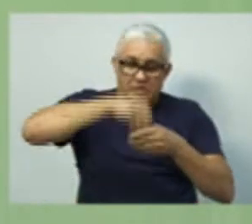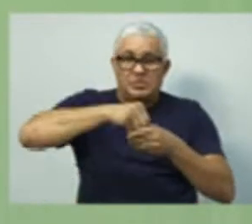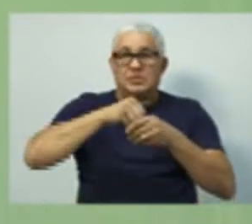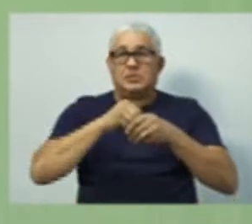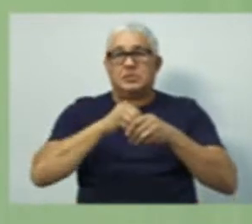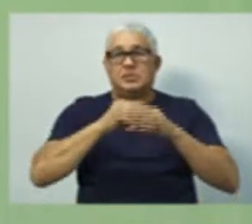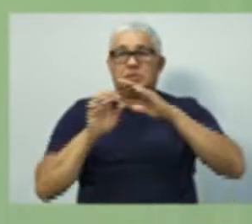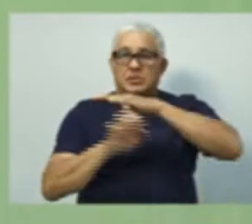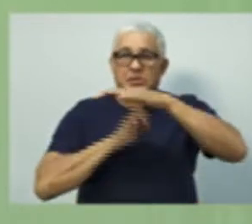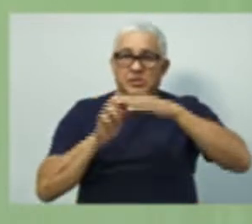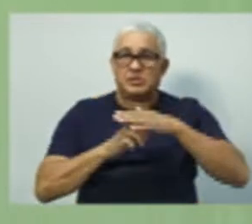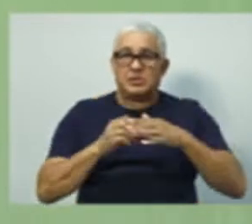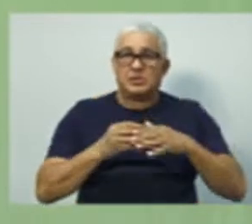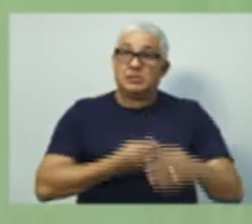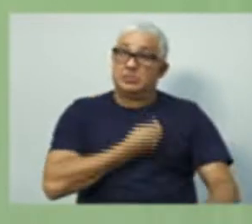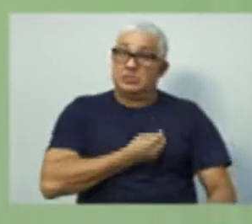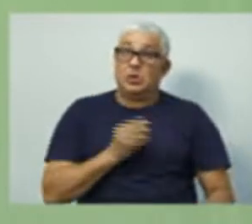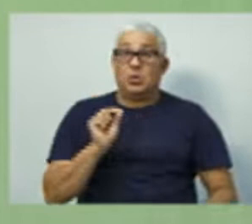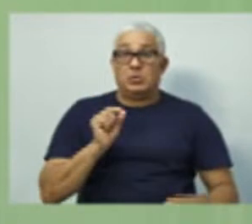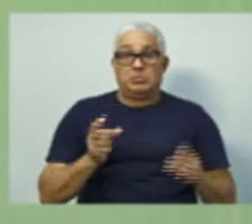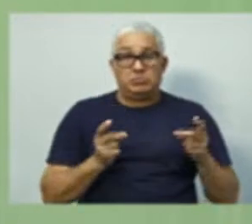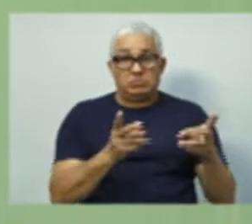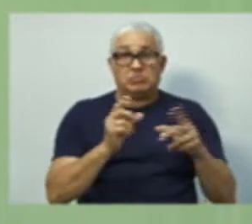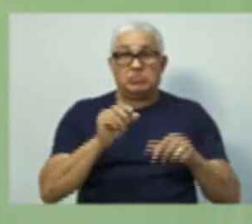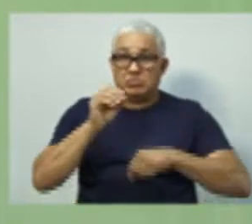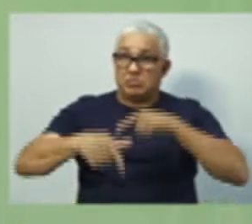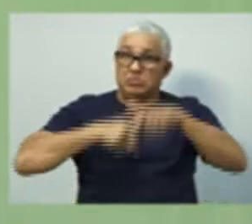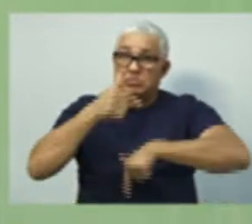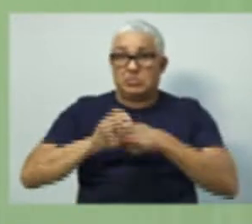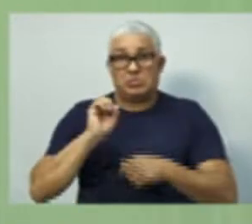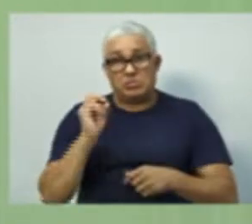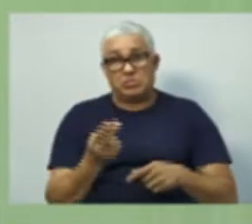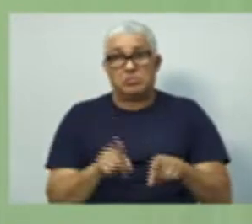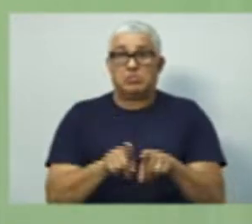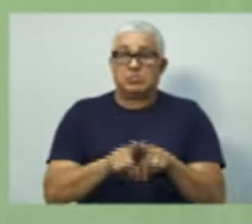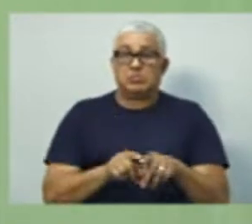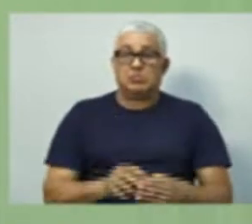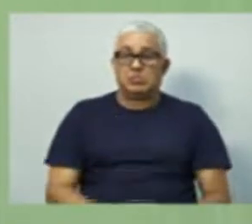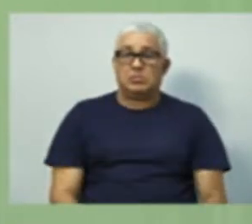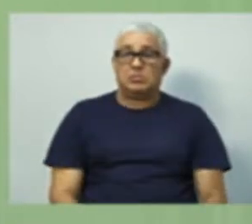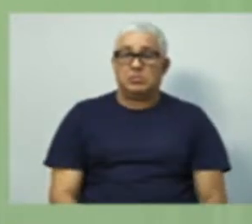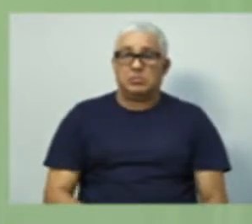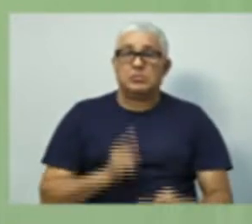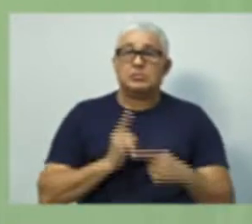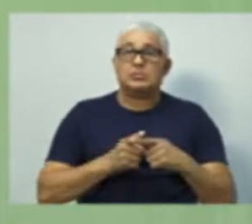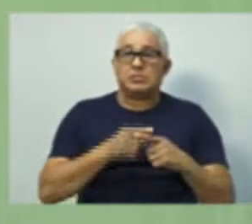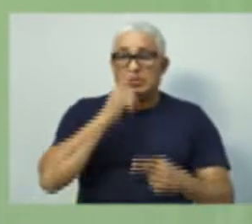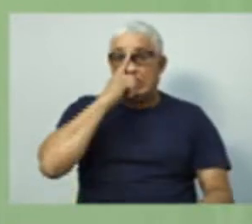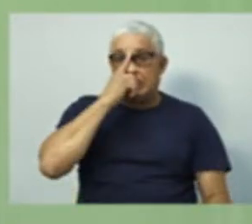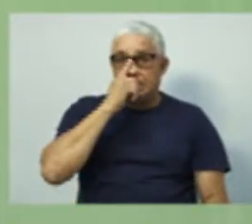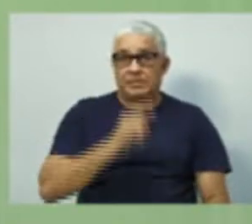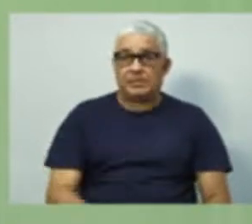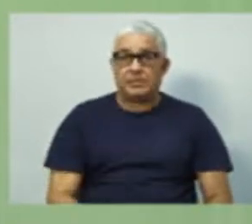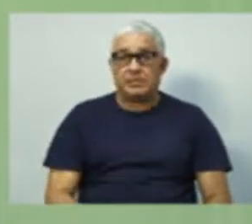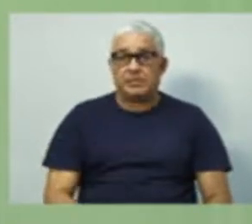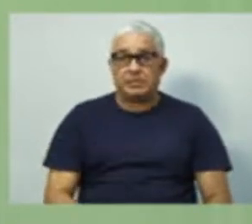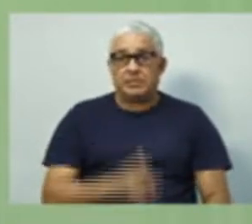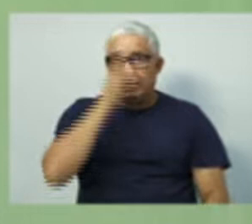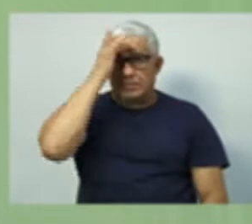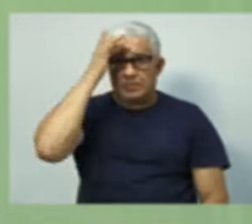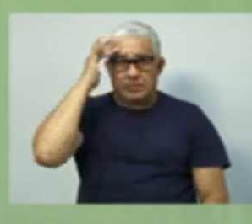como produzir. Então, na realidade, o orçamento de vendas é o ponto de partida de todo o processo de elaboração das